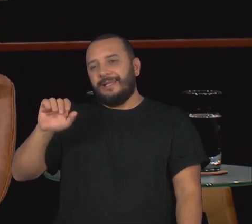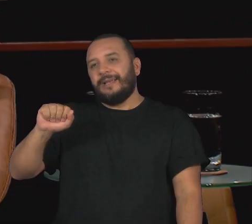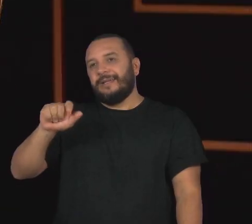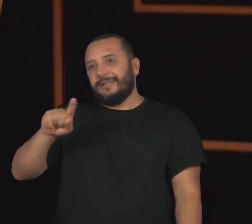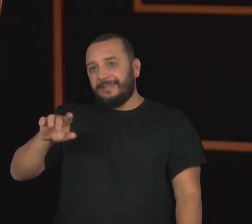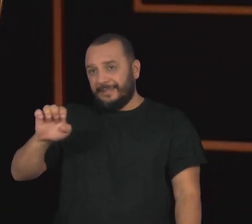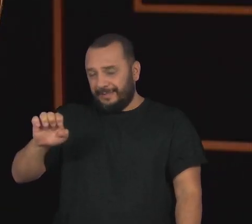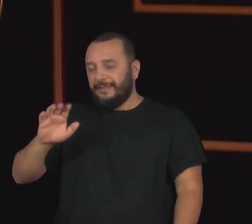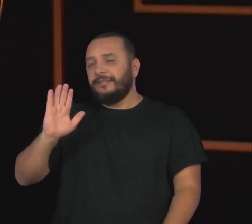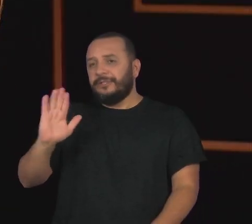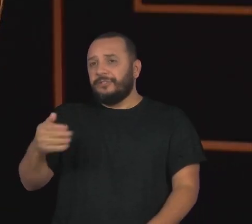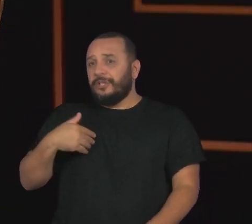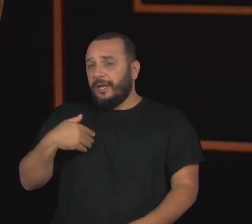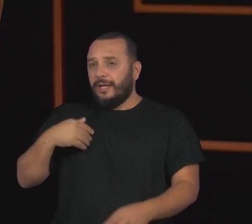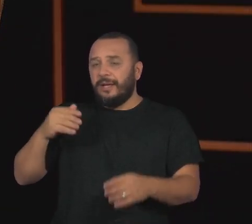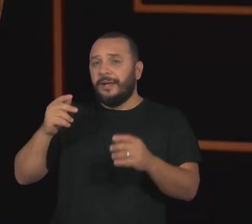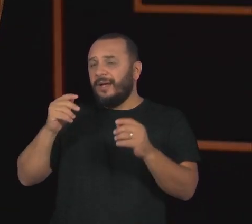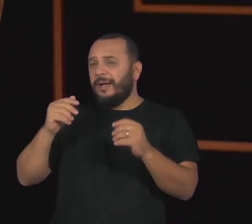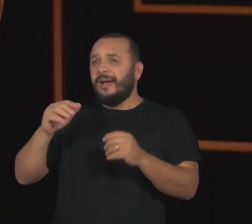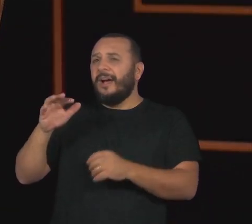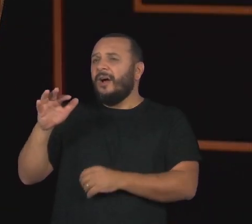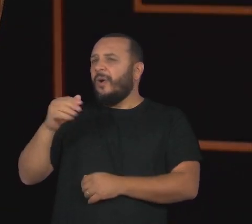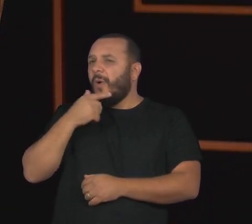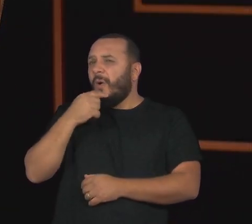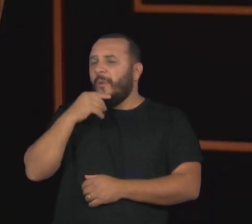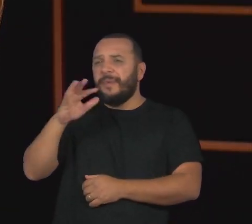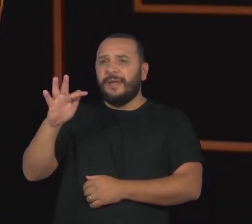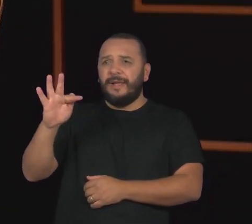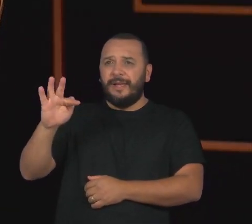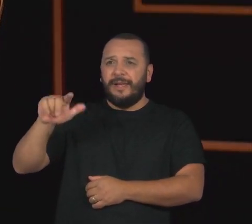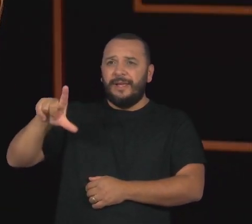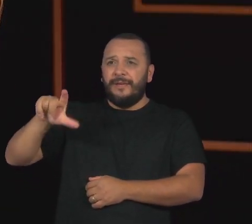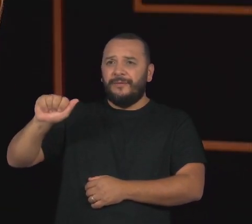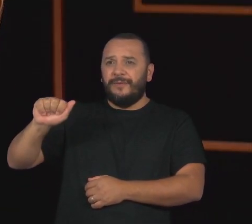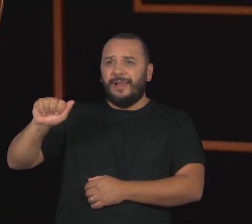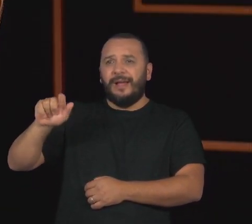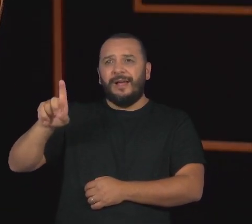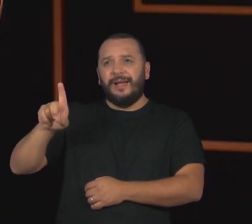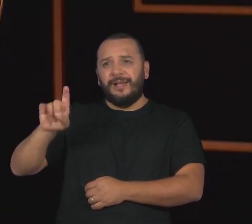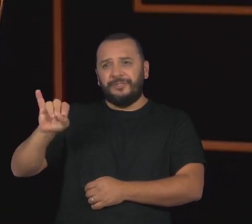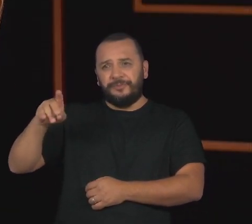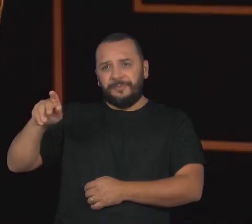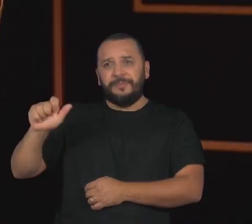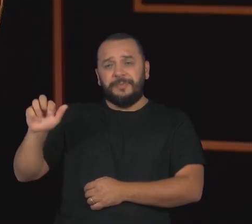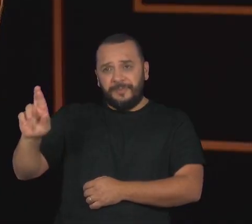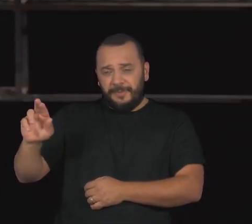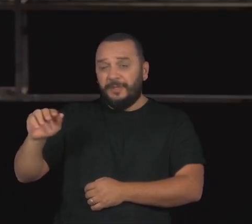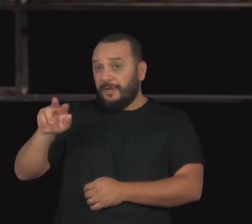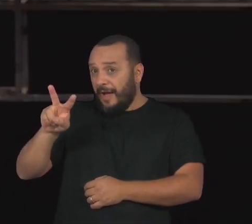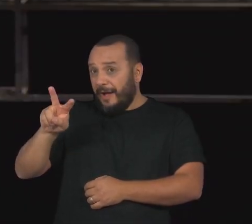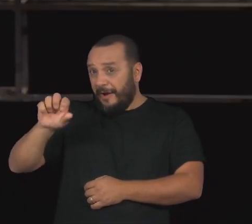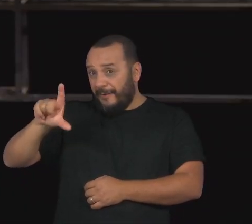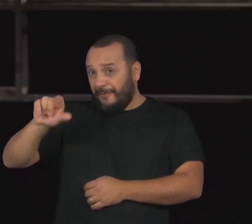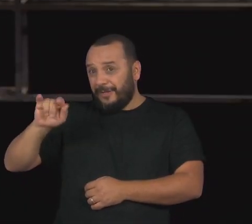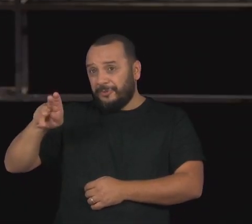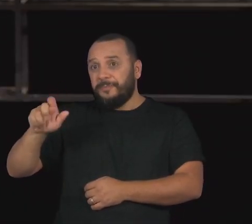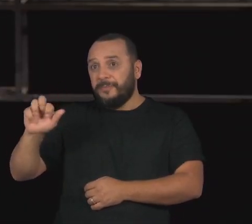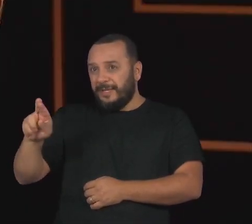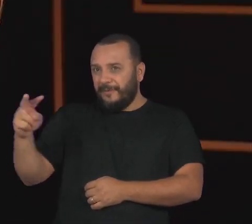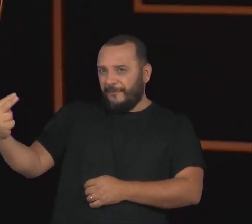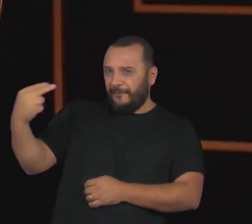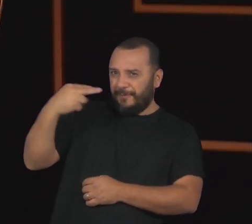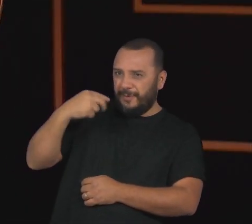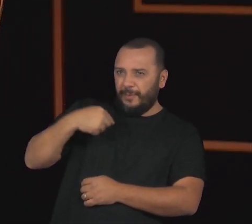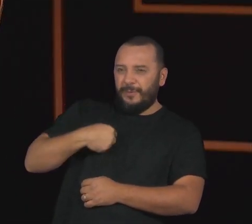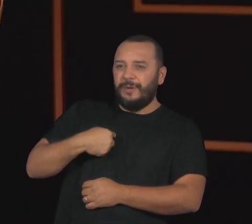viciado. E aí eu acho que o Vladimir Capella me viu no Êxtase, que era uma peça muito forte, muito ousada, e